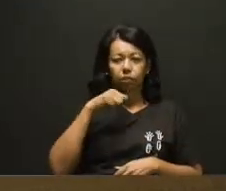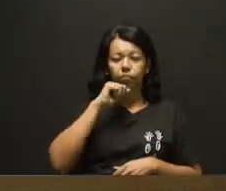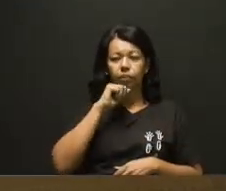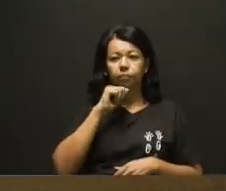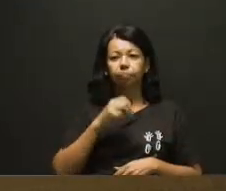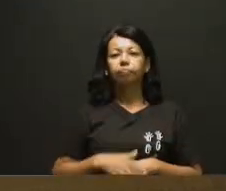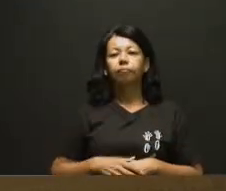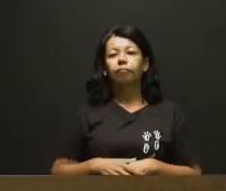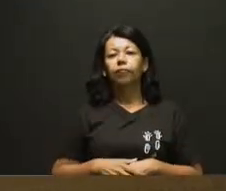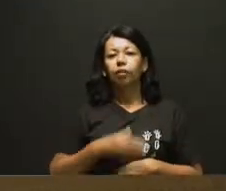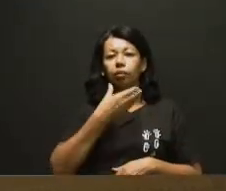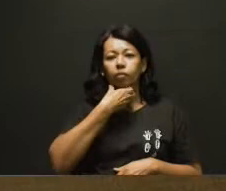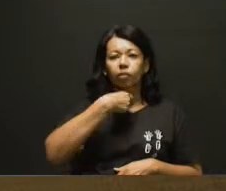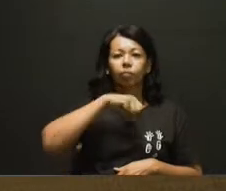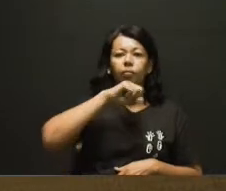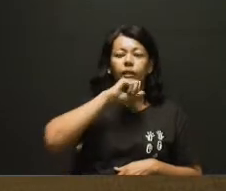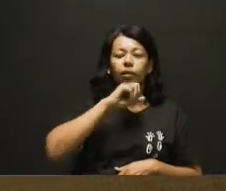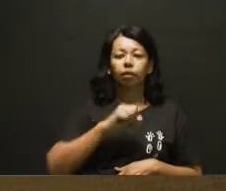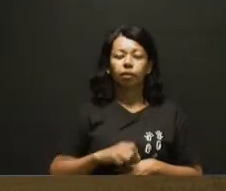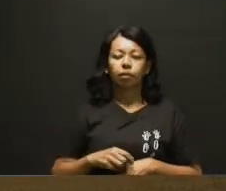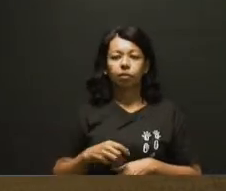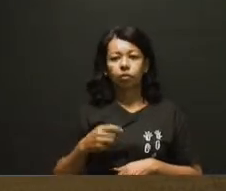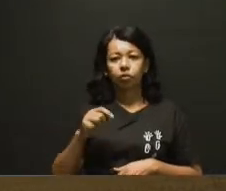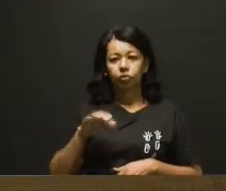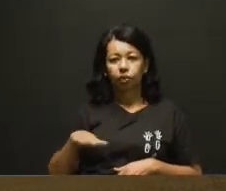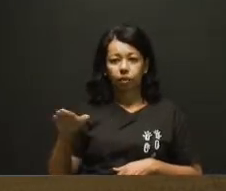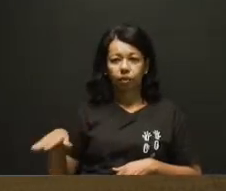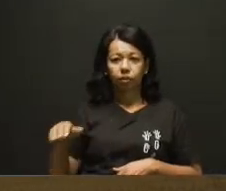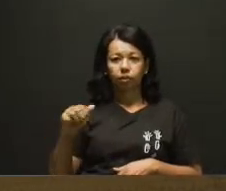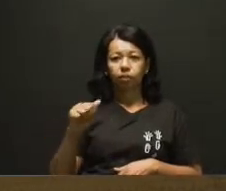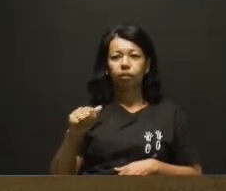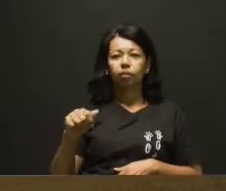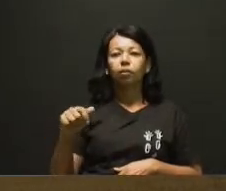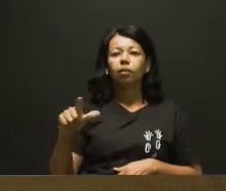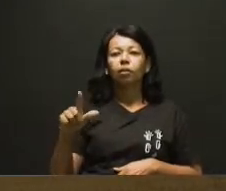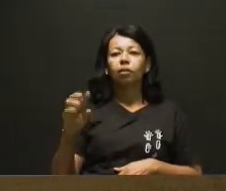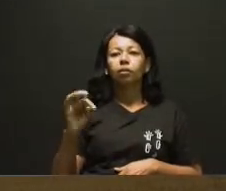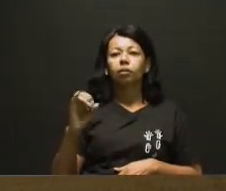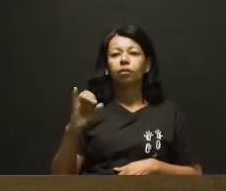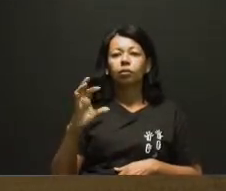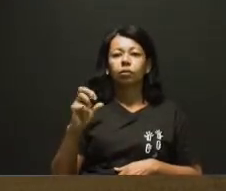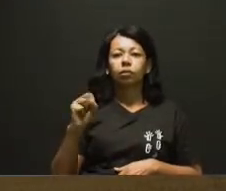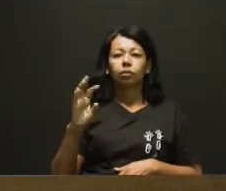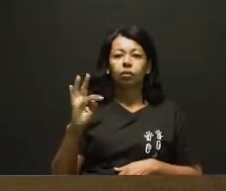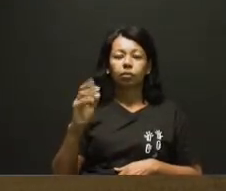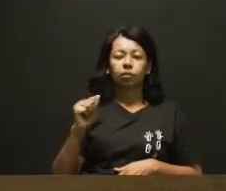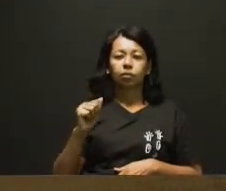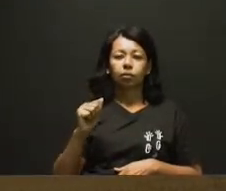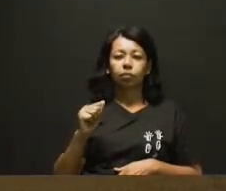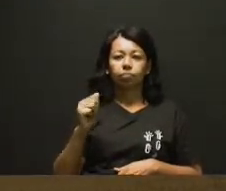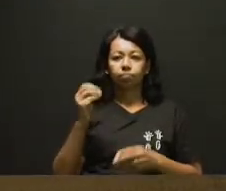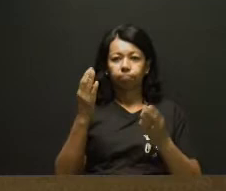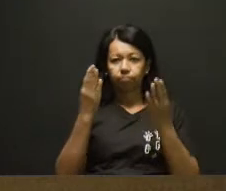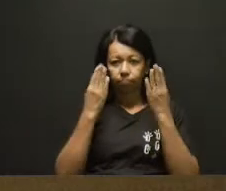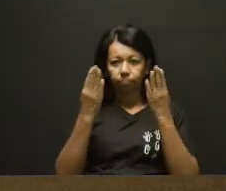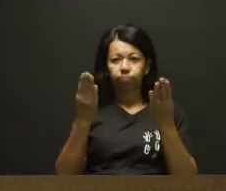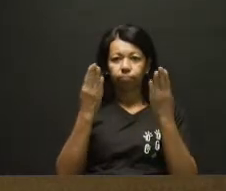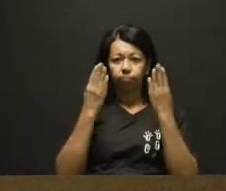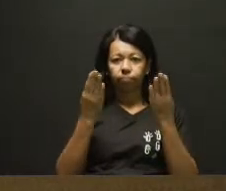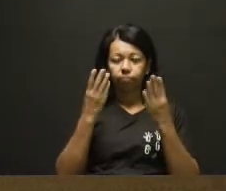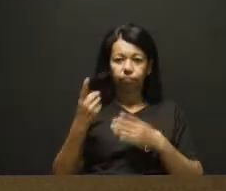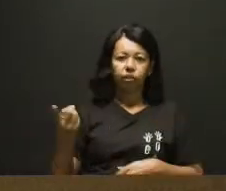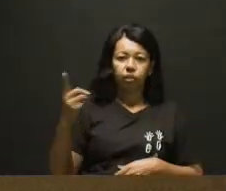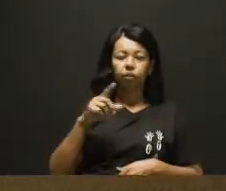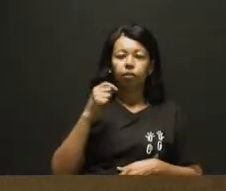não tem autista não ele é um artista graças a deus certo então eu acho que o prefeito não vem só pa levar nossas